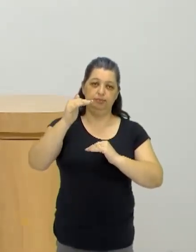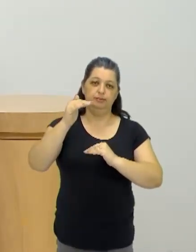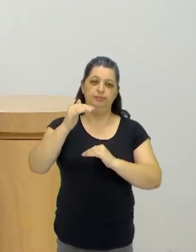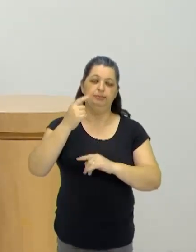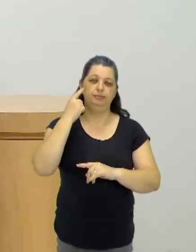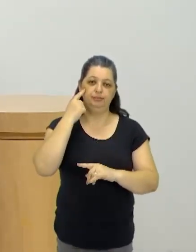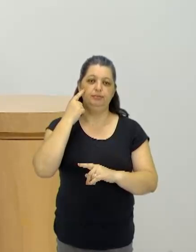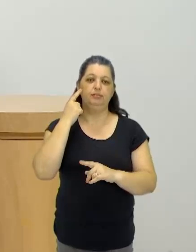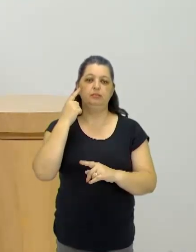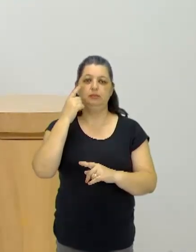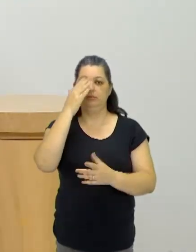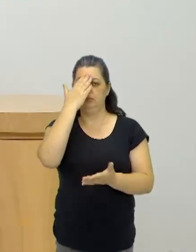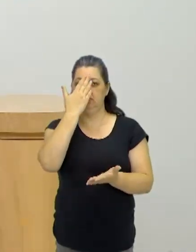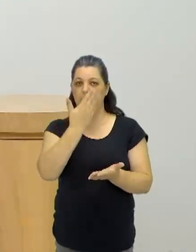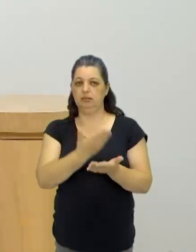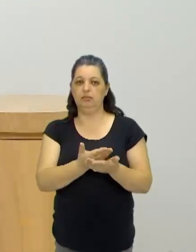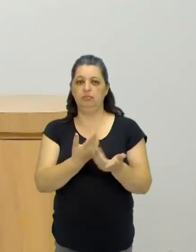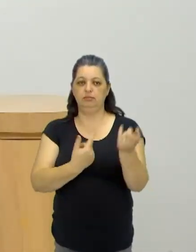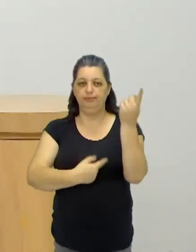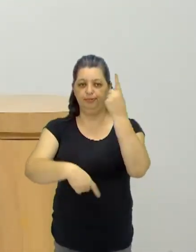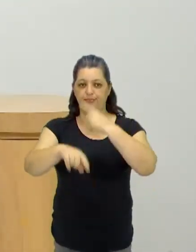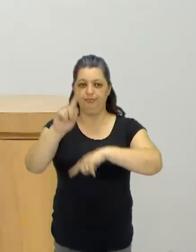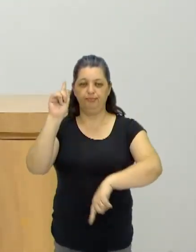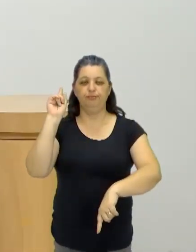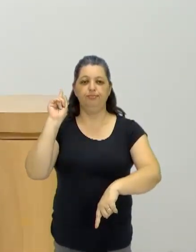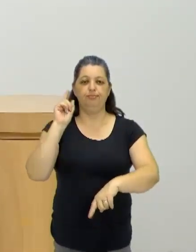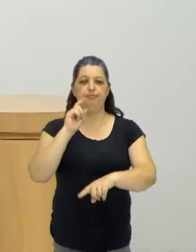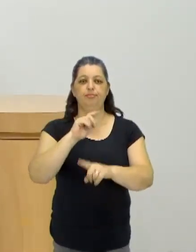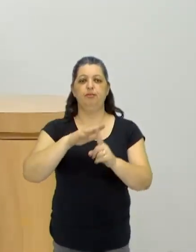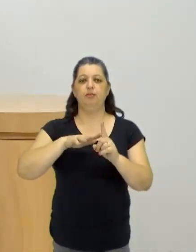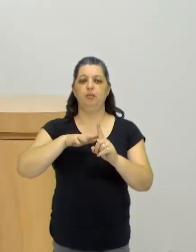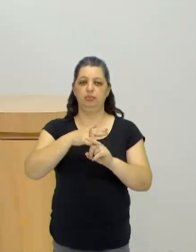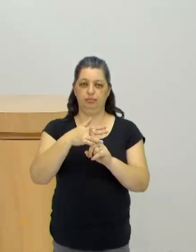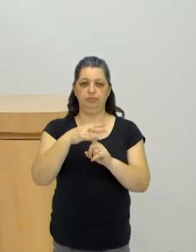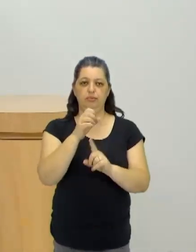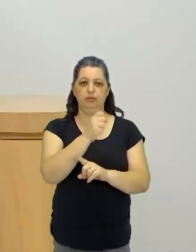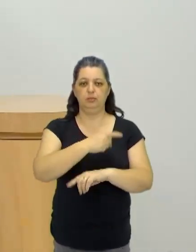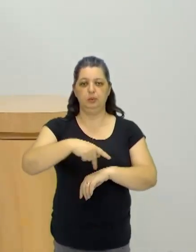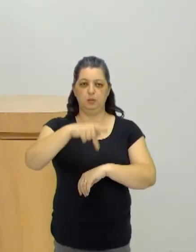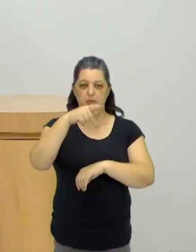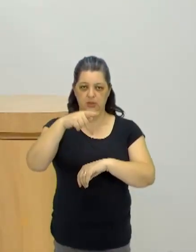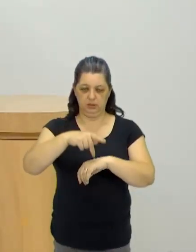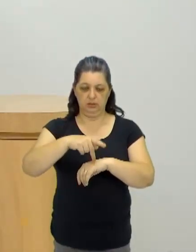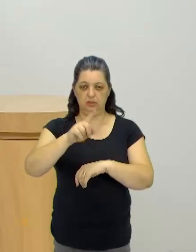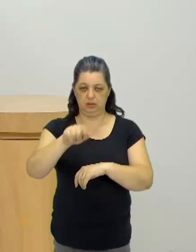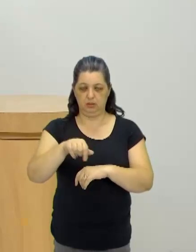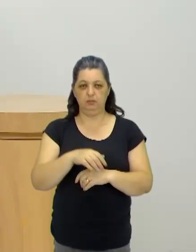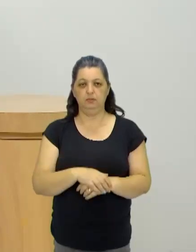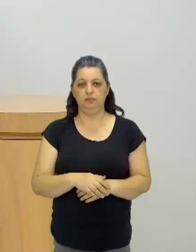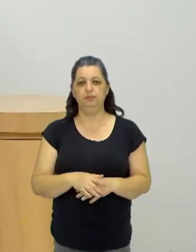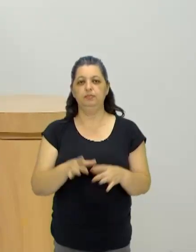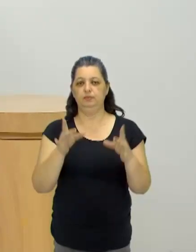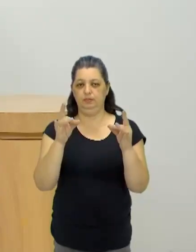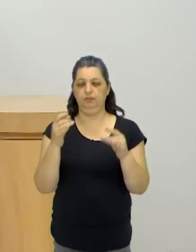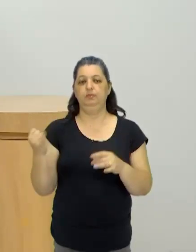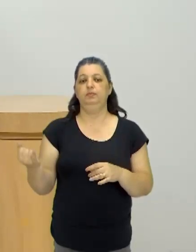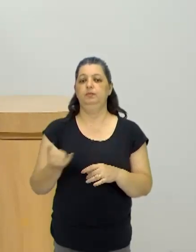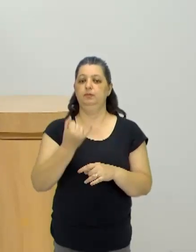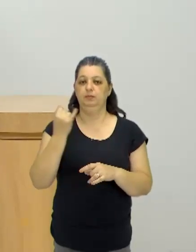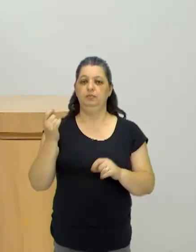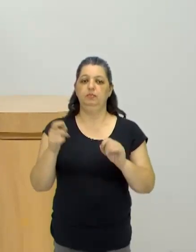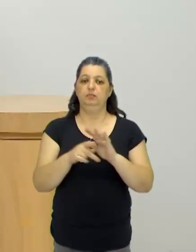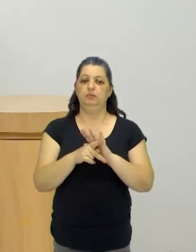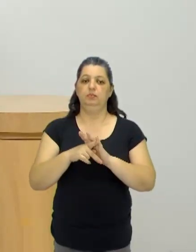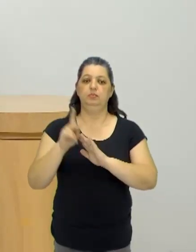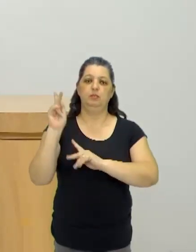isso evoluiria socialmente o país. Detalhe importante, né, Gibá? Esses europeus começam a chegar para